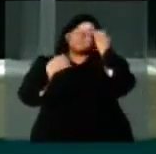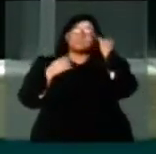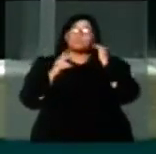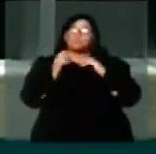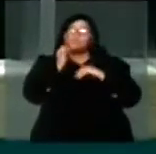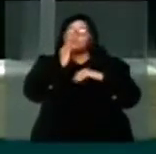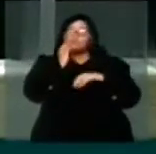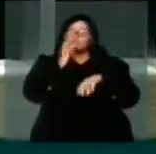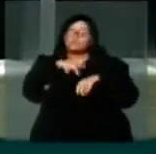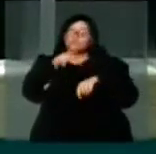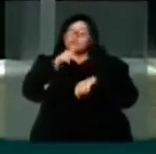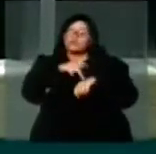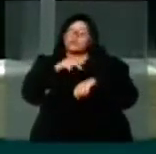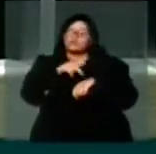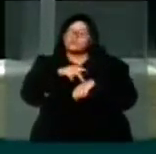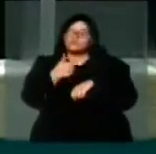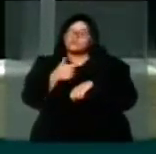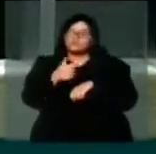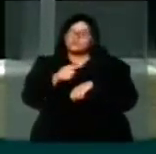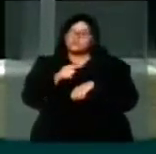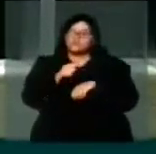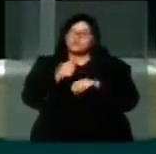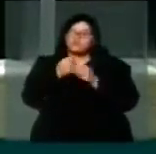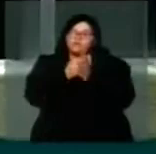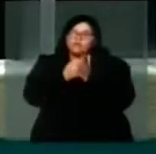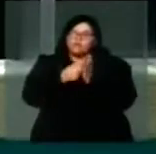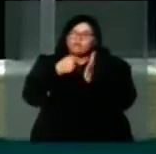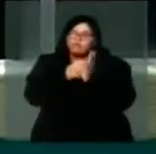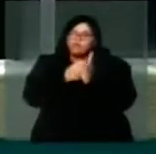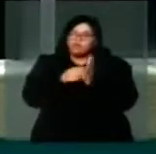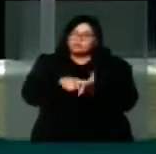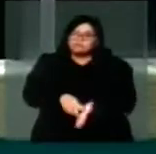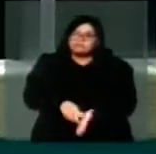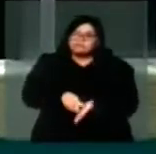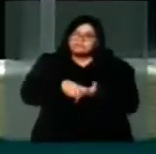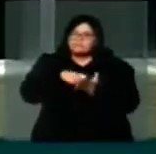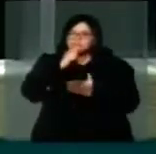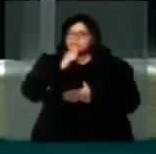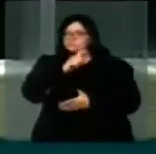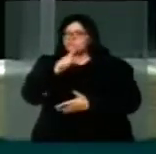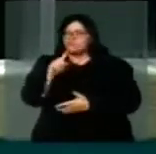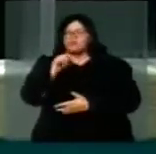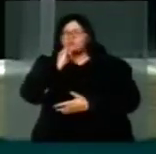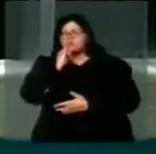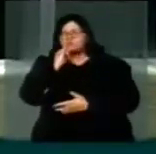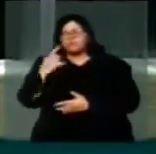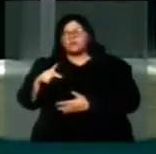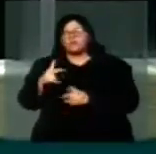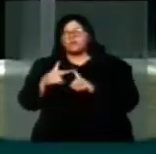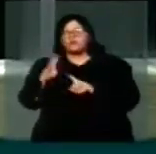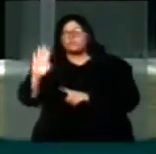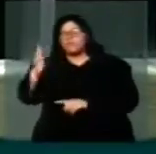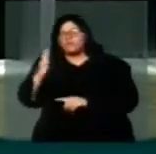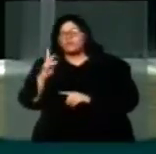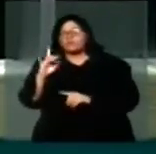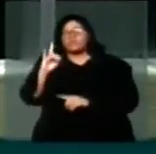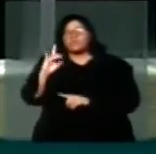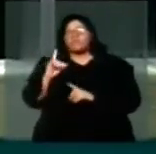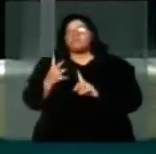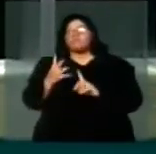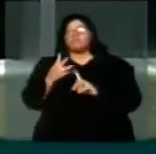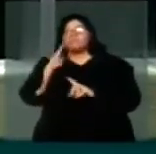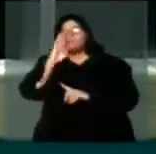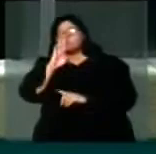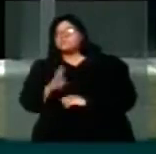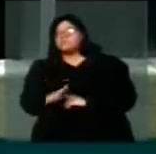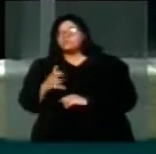como a Venezuela, o Equador, a Bolívia e tantos outros, que querem autonomia, que querem soberania